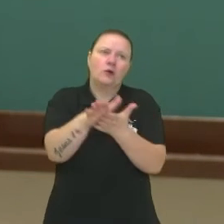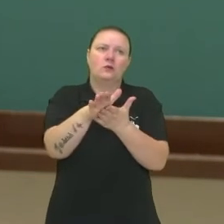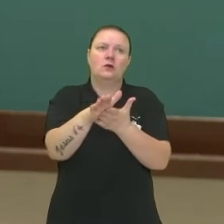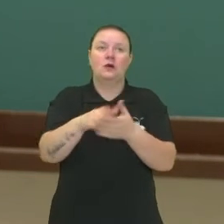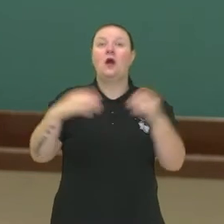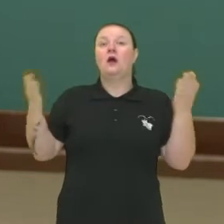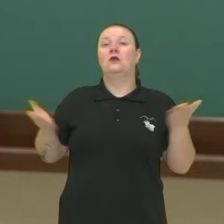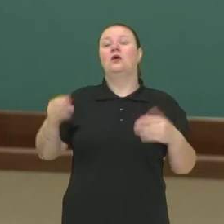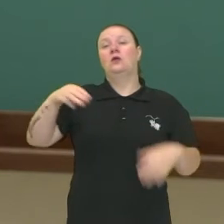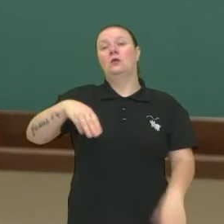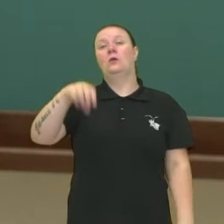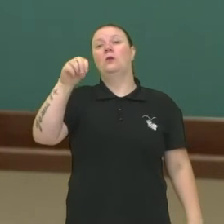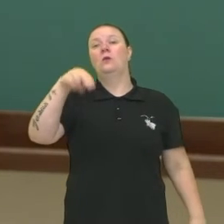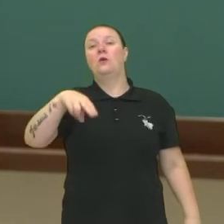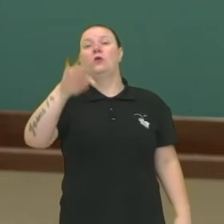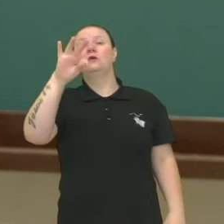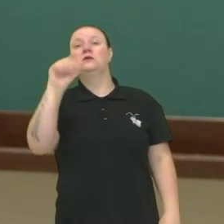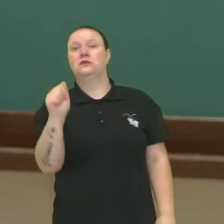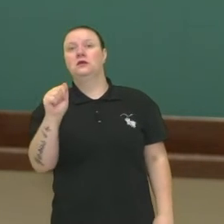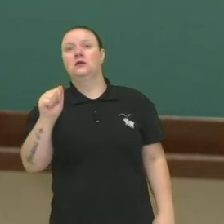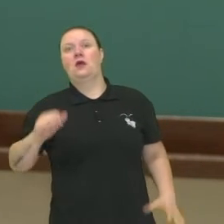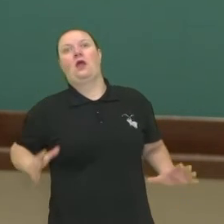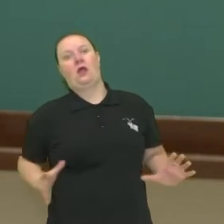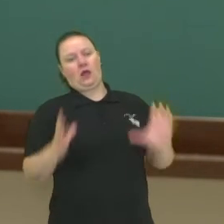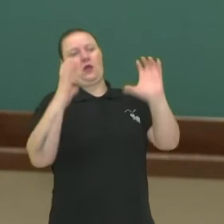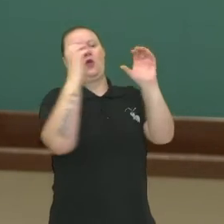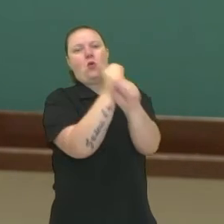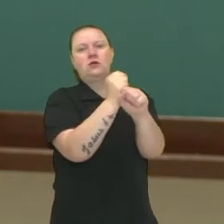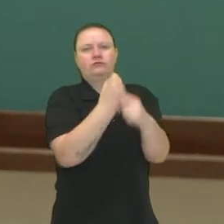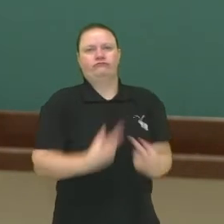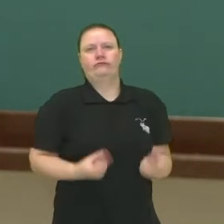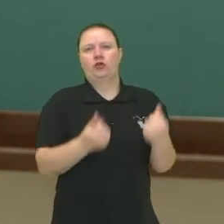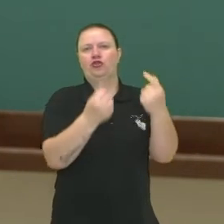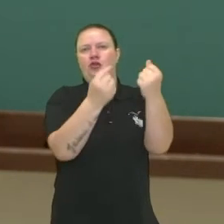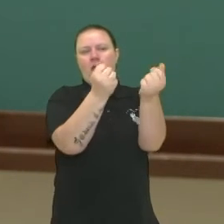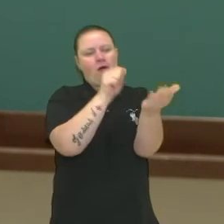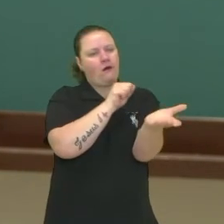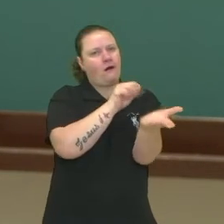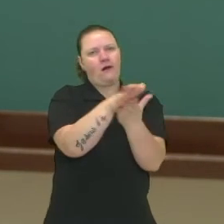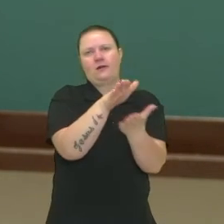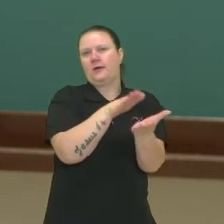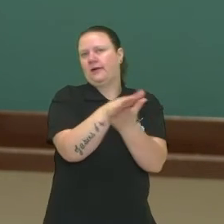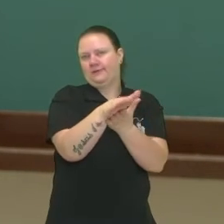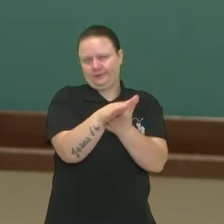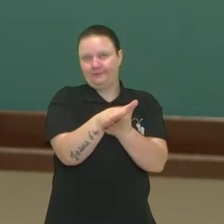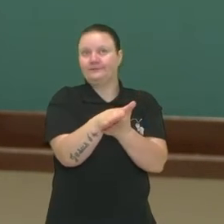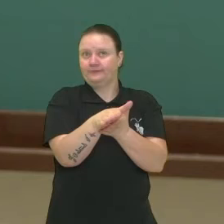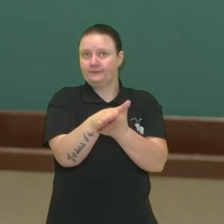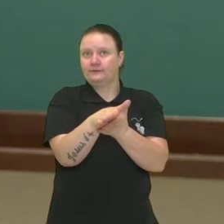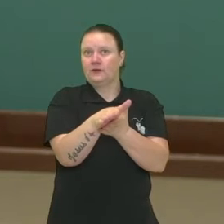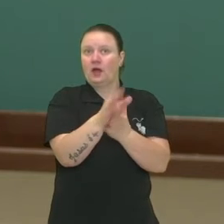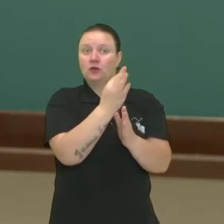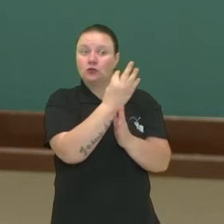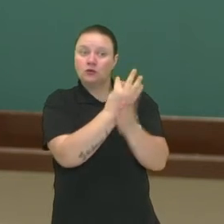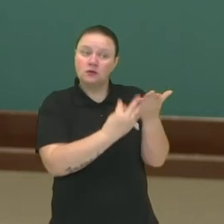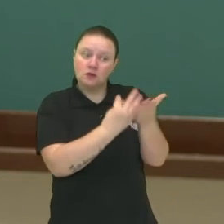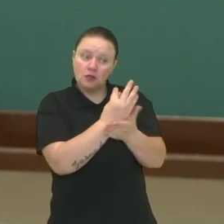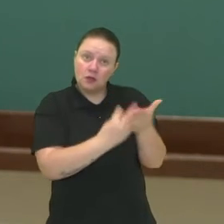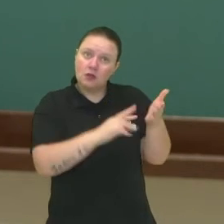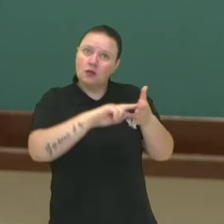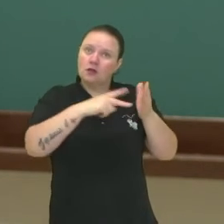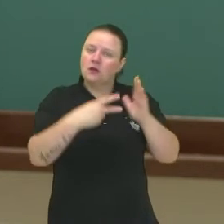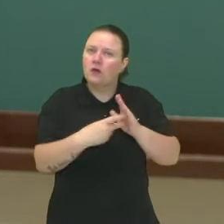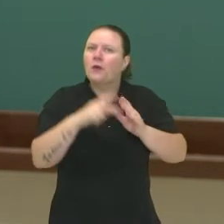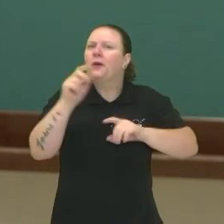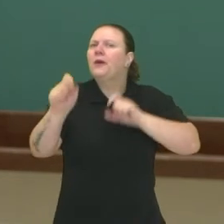monta é a quantia, o montante, tá? Então, o valor total de uma conta. Na narrativa, significa que suas